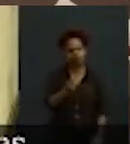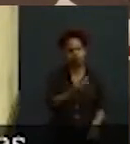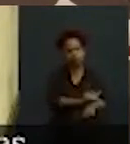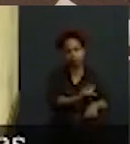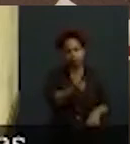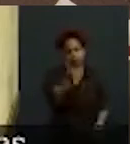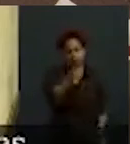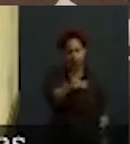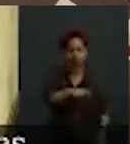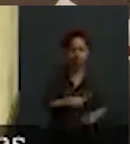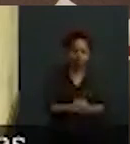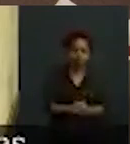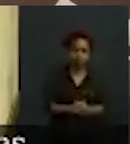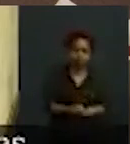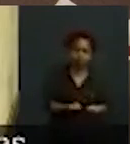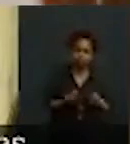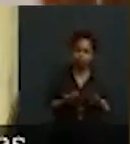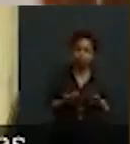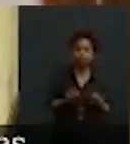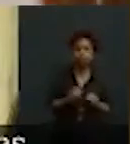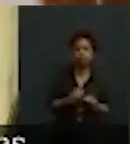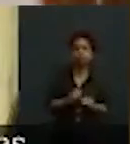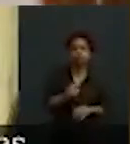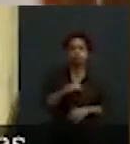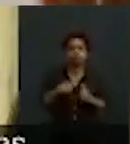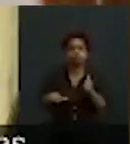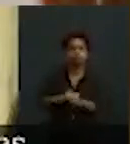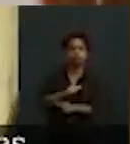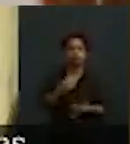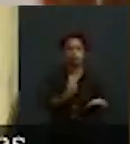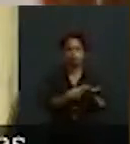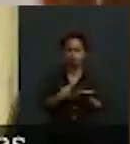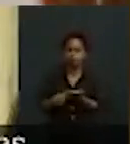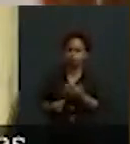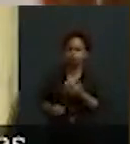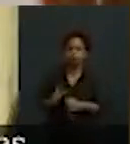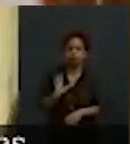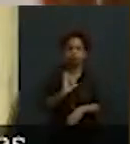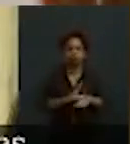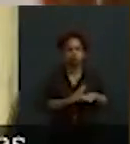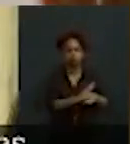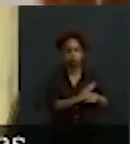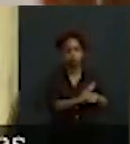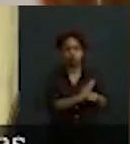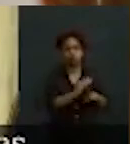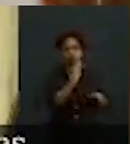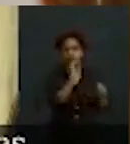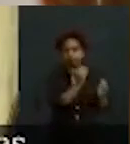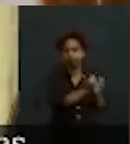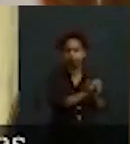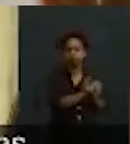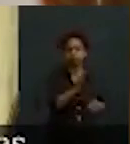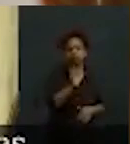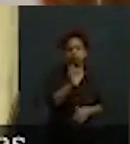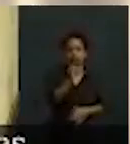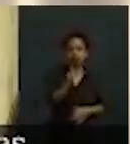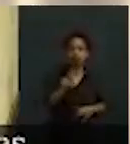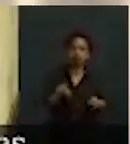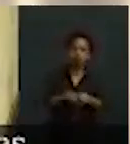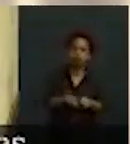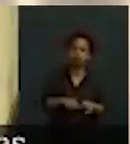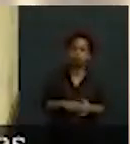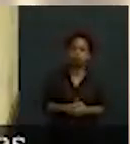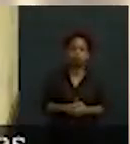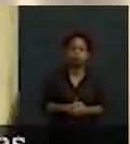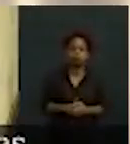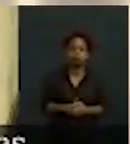desse reconhecimento, renova seus compromissos constitucionais e a confiança no futuro. Em